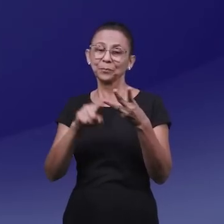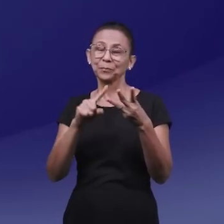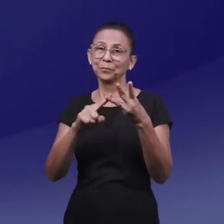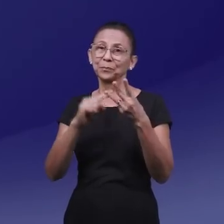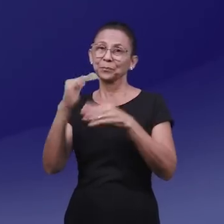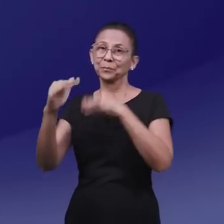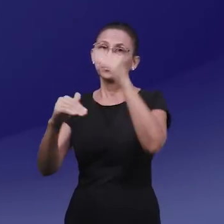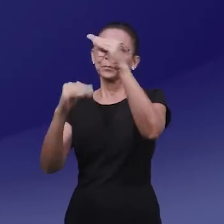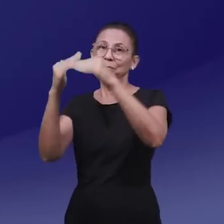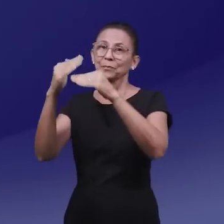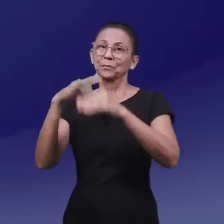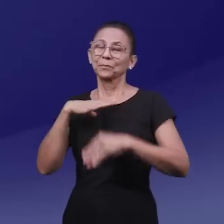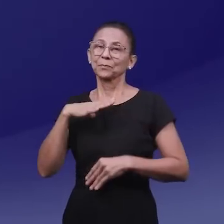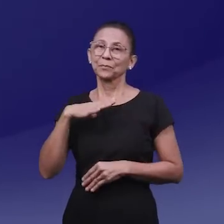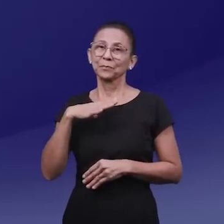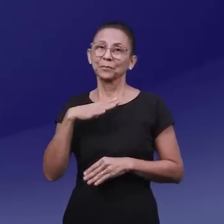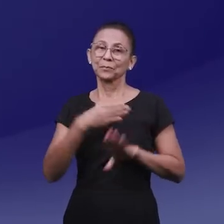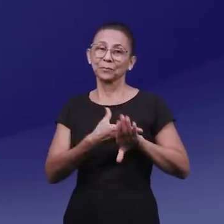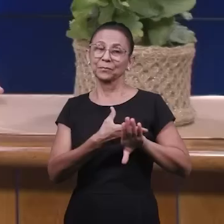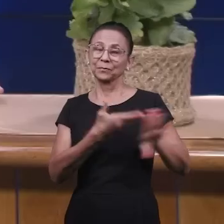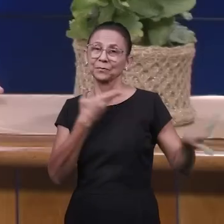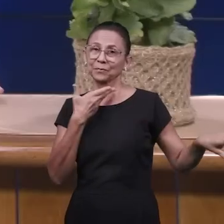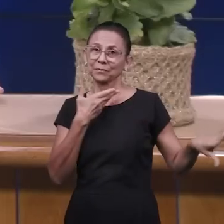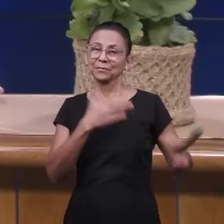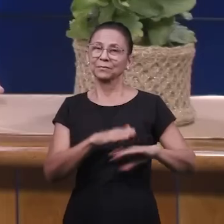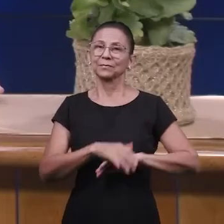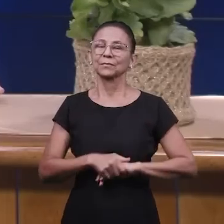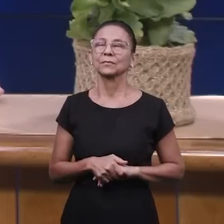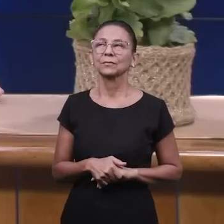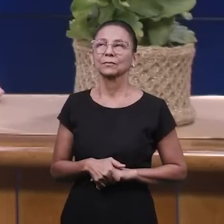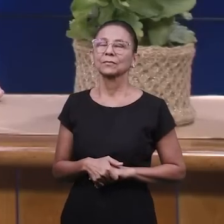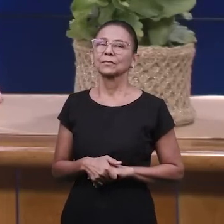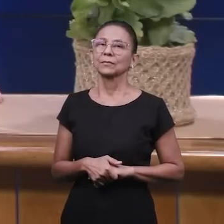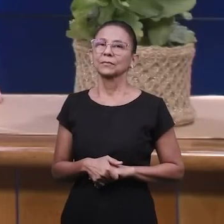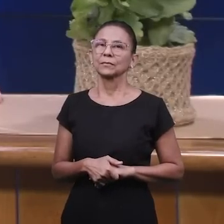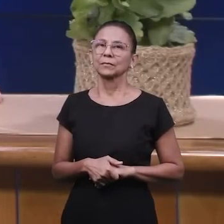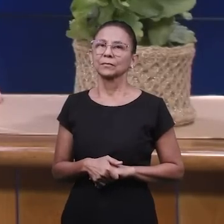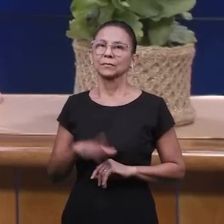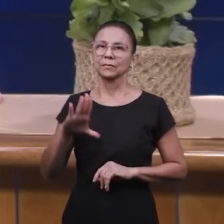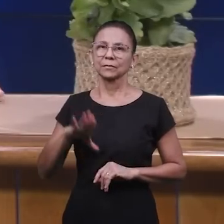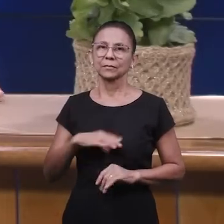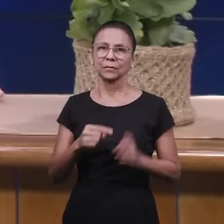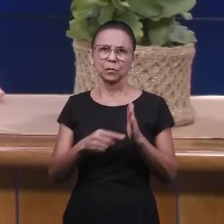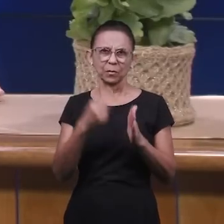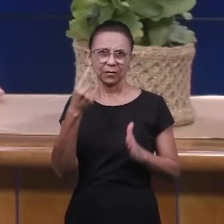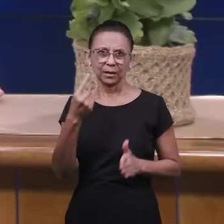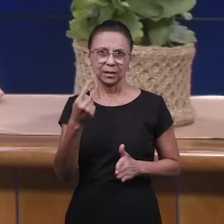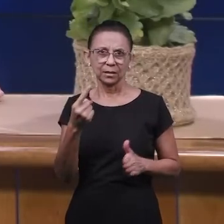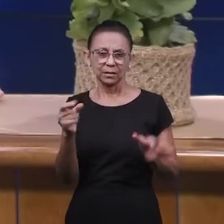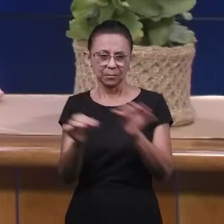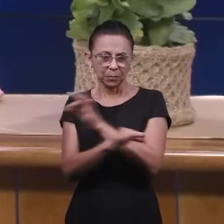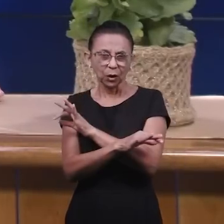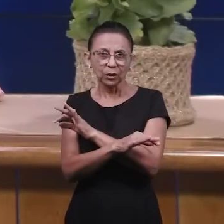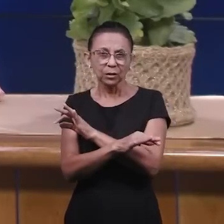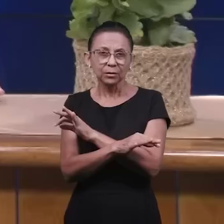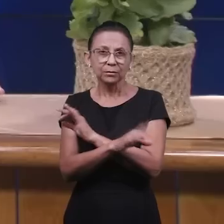de Deus Pai, em santificação do Espírito, para a aspersão do sangue de Jesus. Graça e